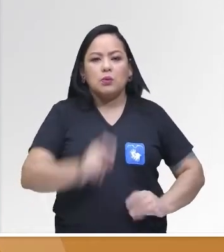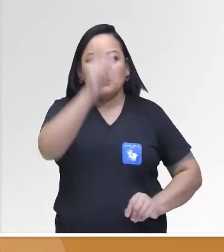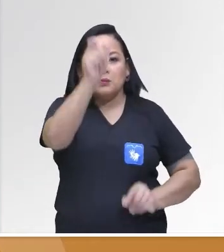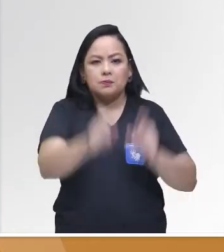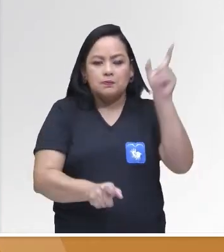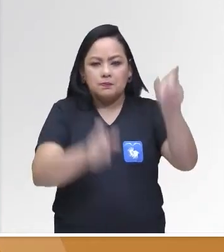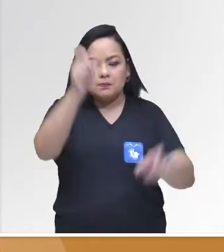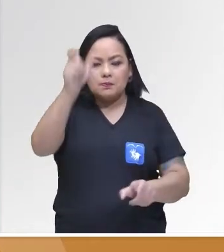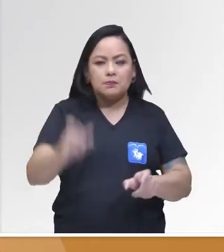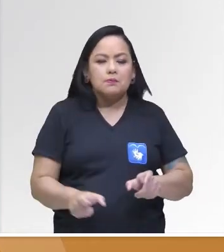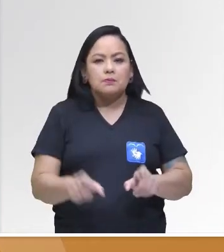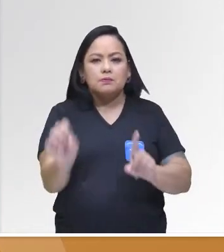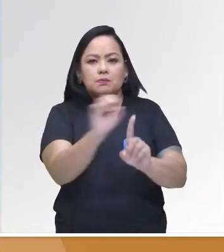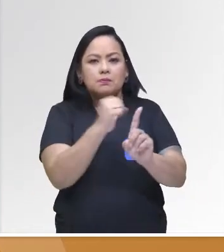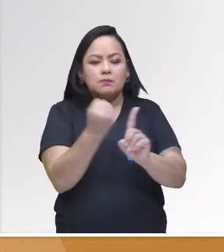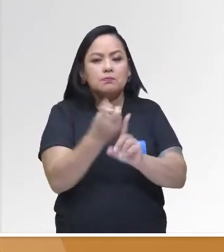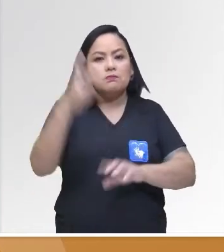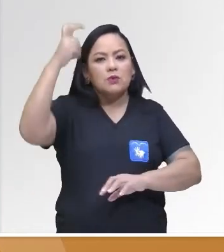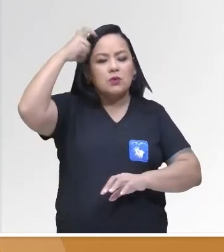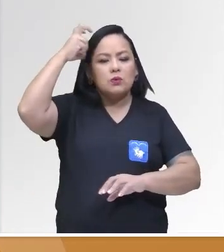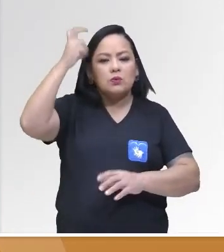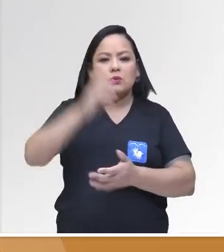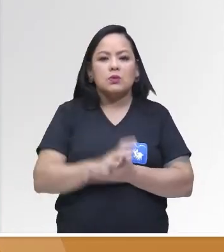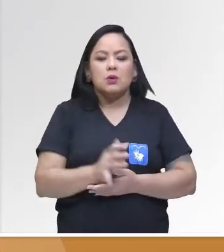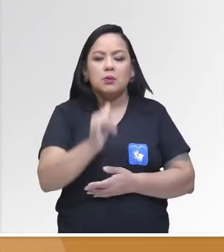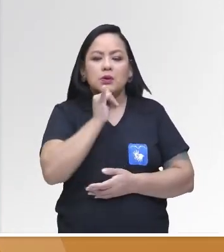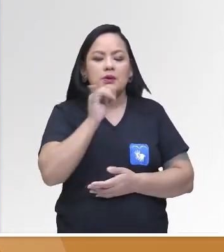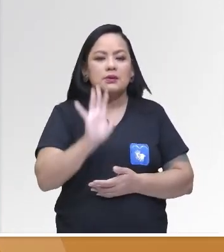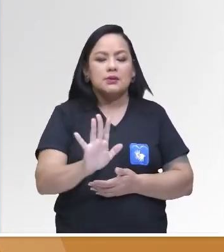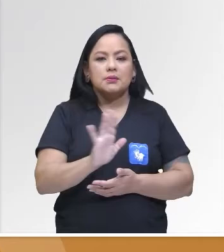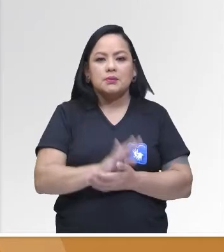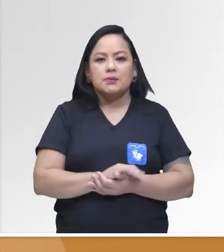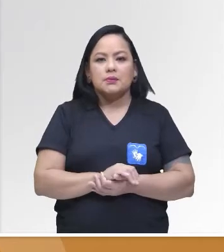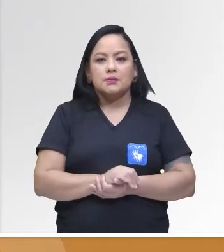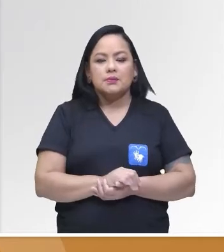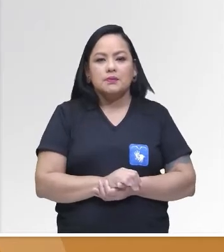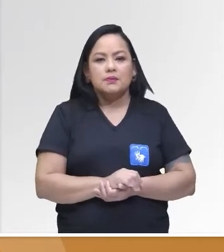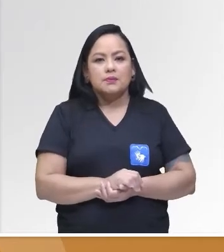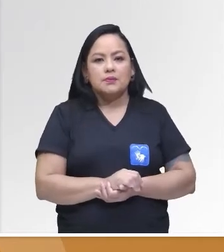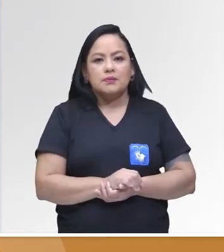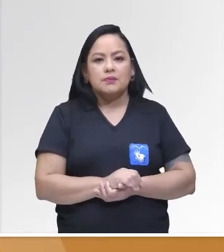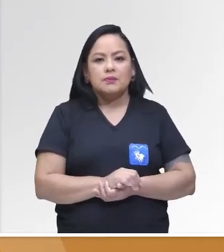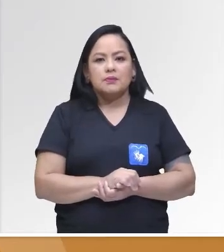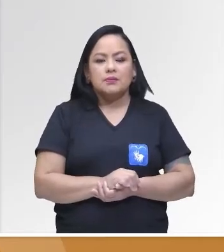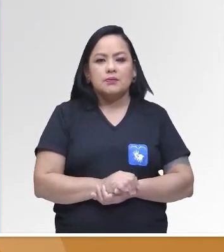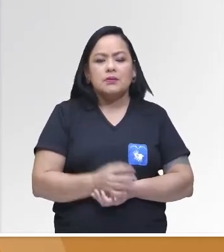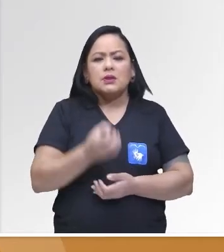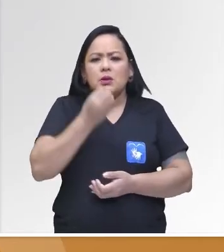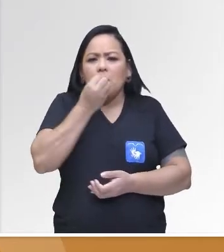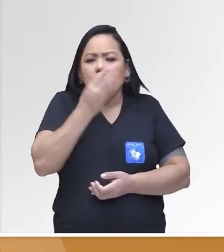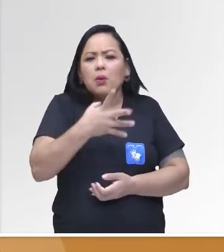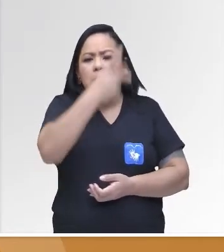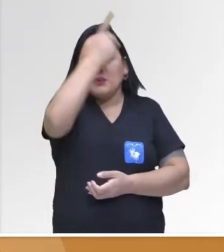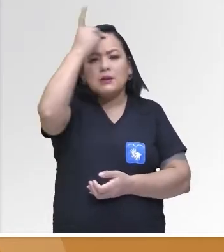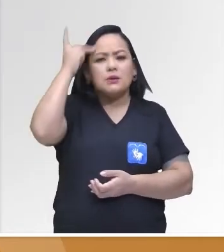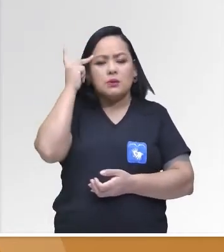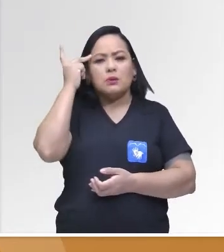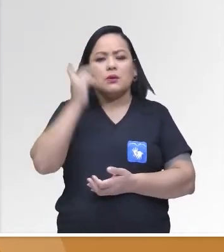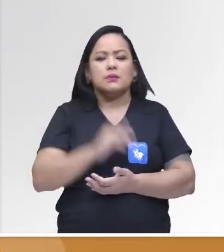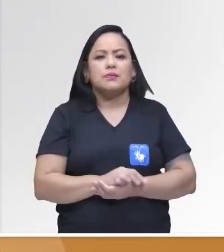indivíduos que fazem parte de uma cultura. Como, por exemplo, o princípio da honestidade, que é visto